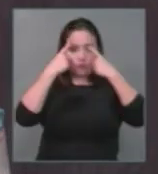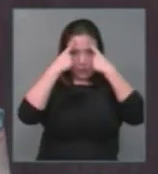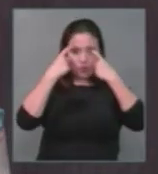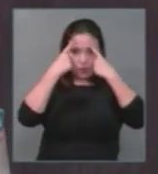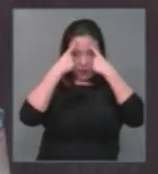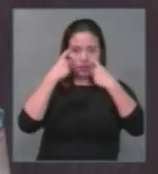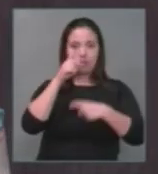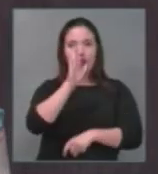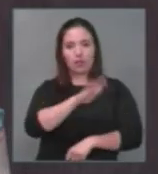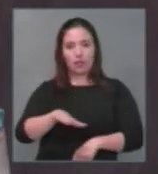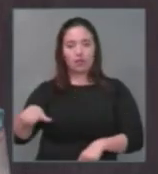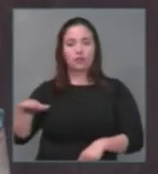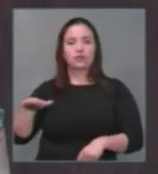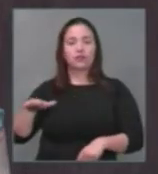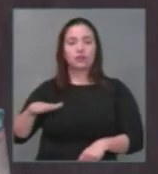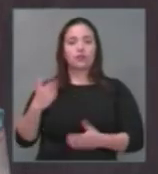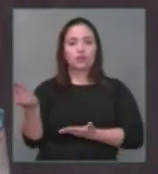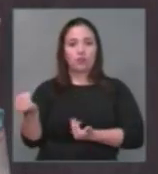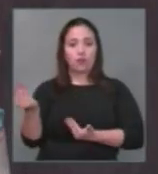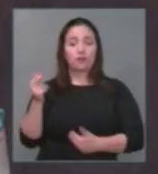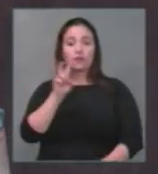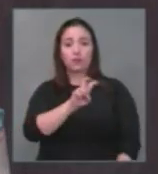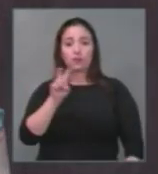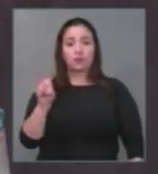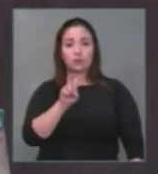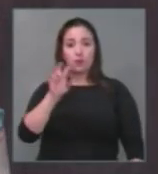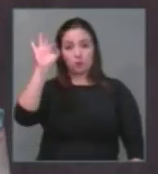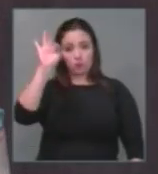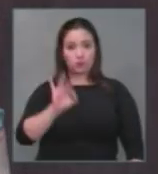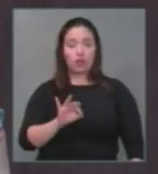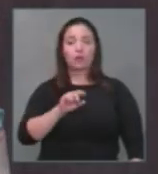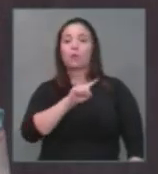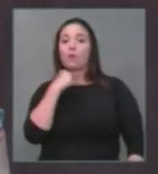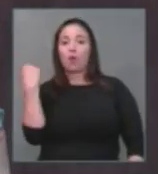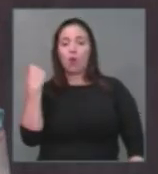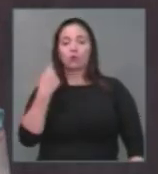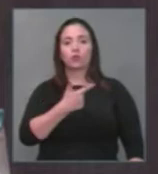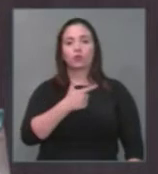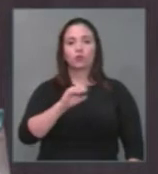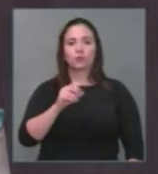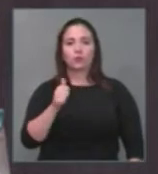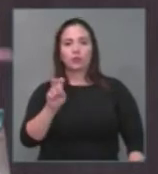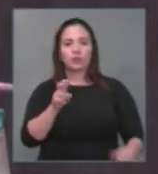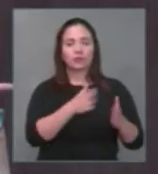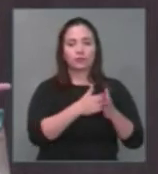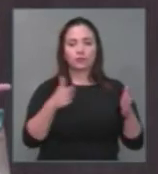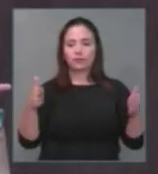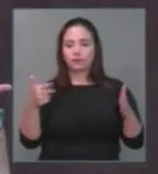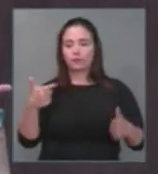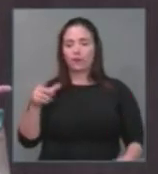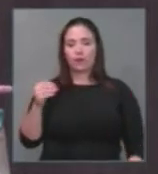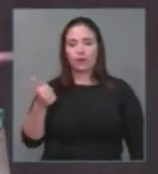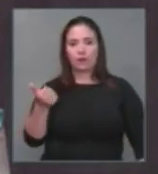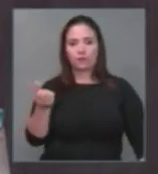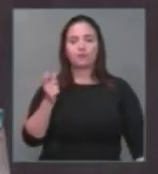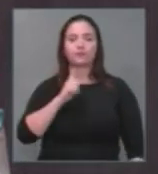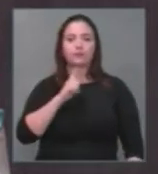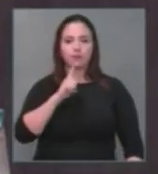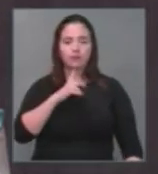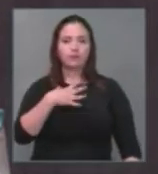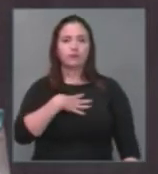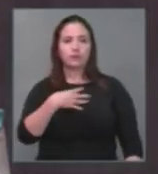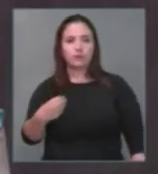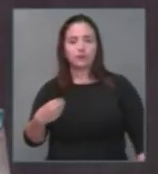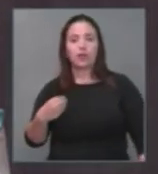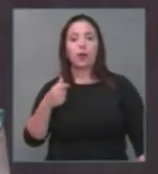adolescentes. 55% dos adolescentes mortos em 2015 e 2016 eram filhos de